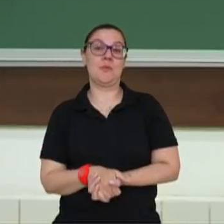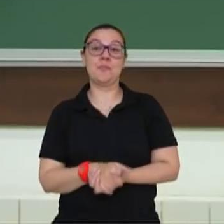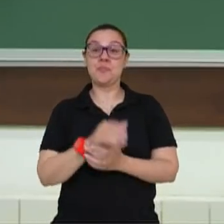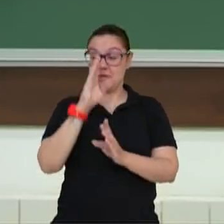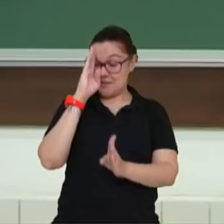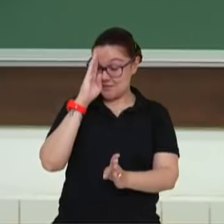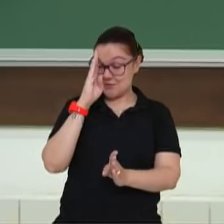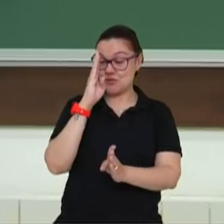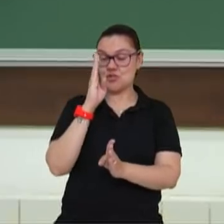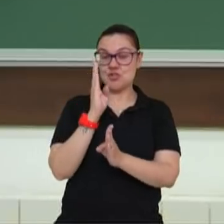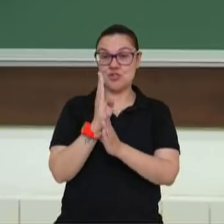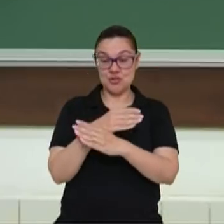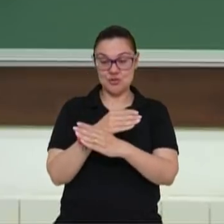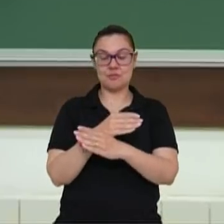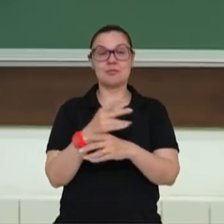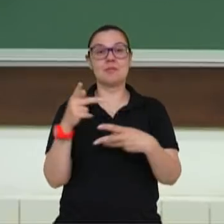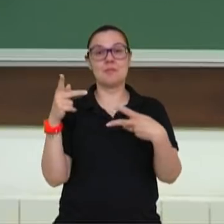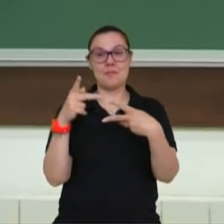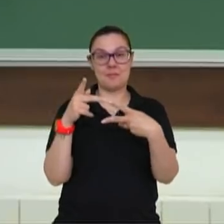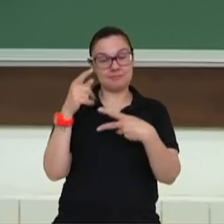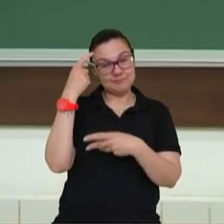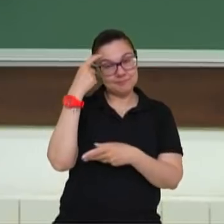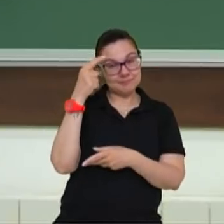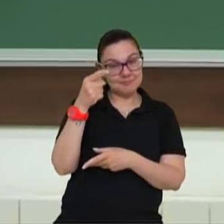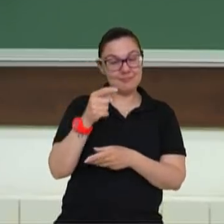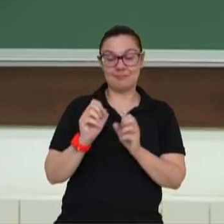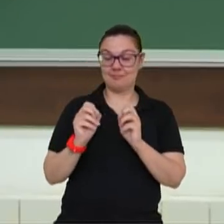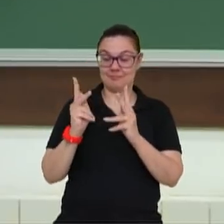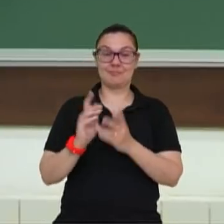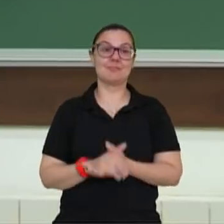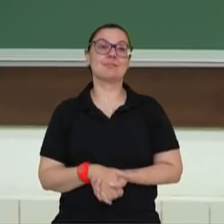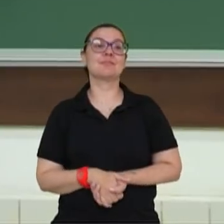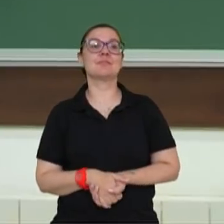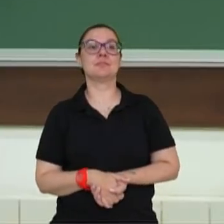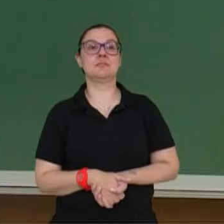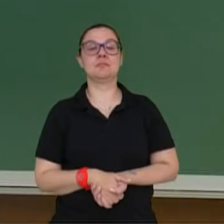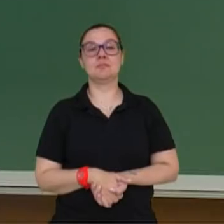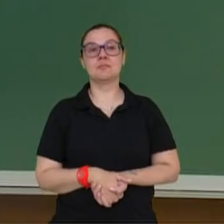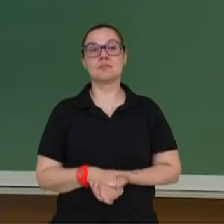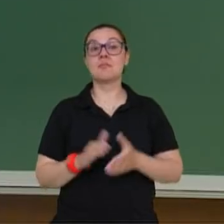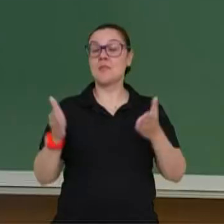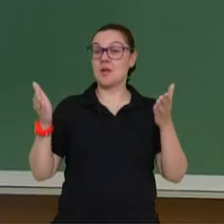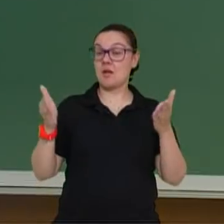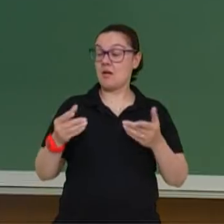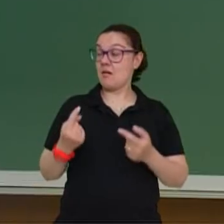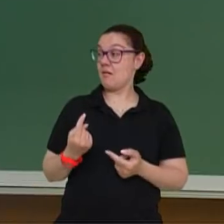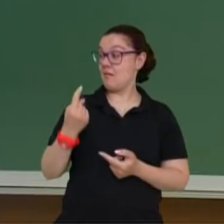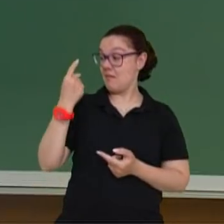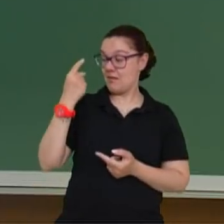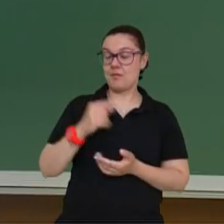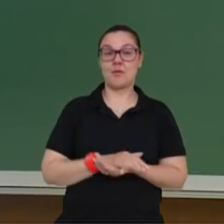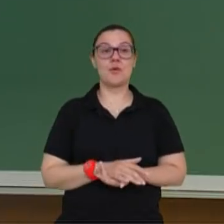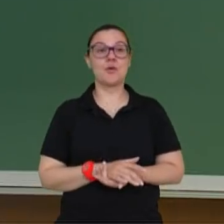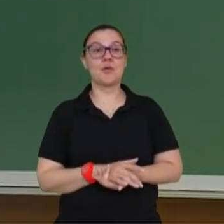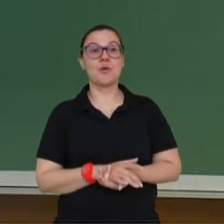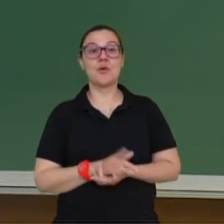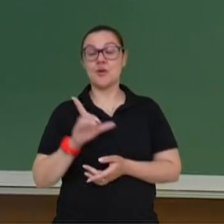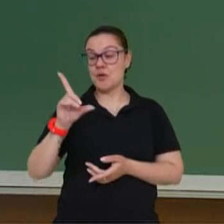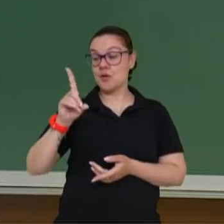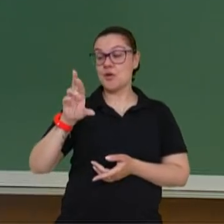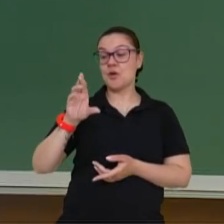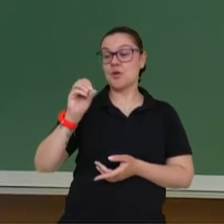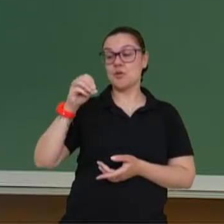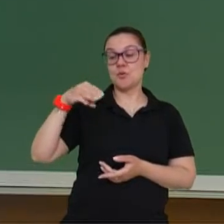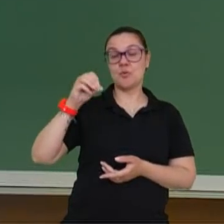com preposição. Pegaram aí? Ok. Vamos ler esse poema de Drummond,